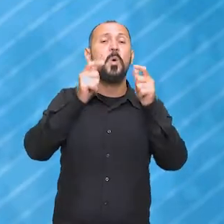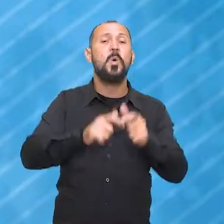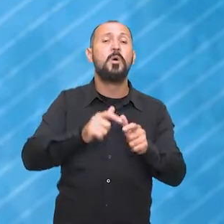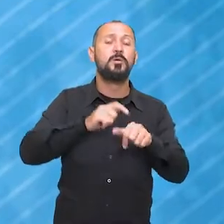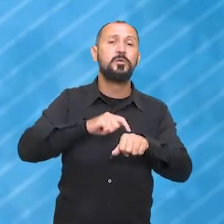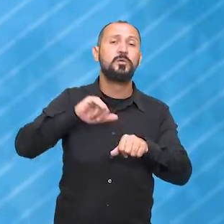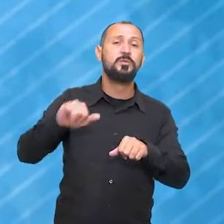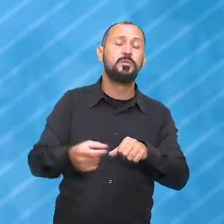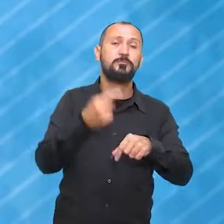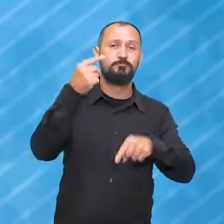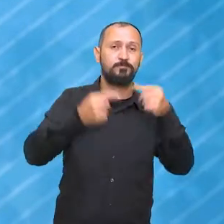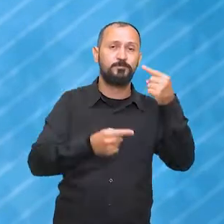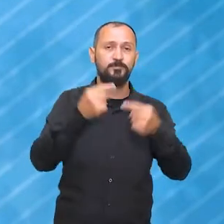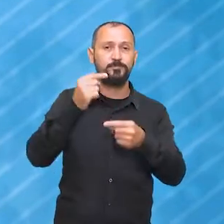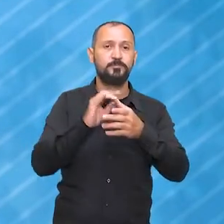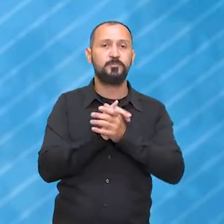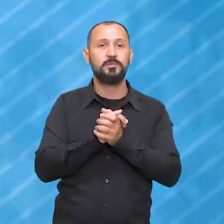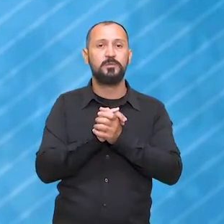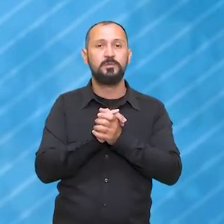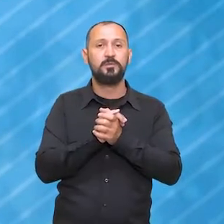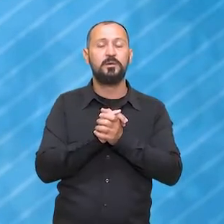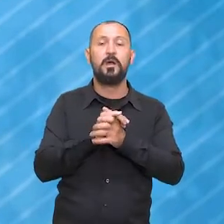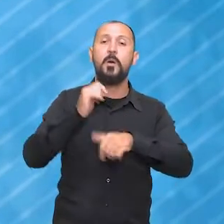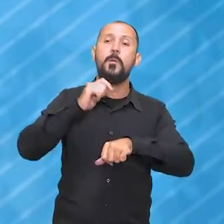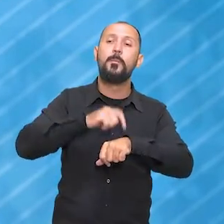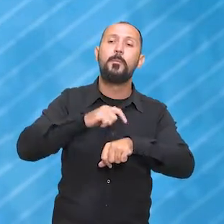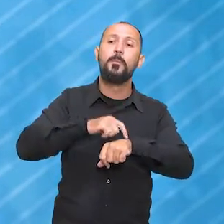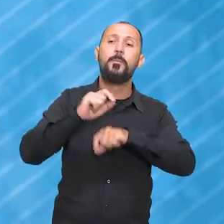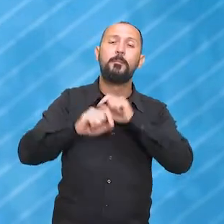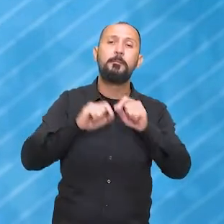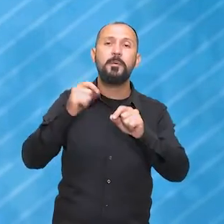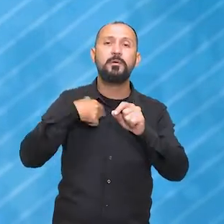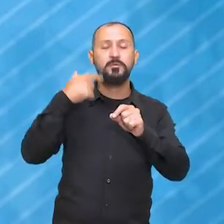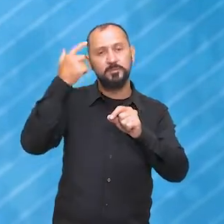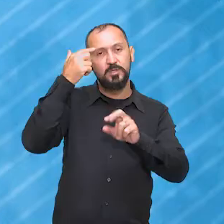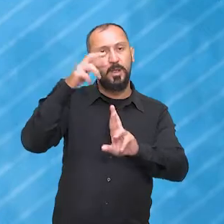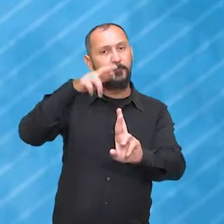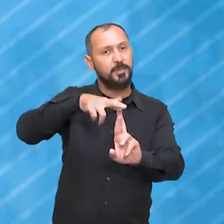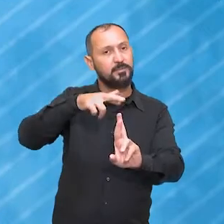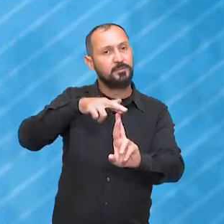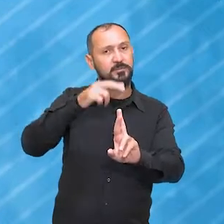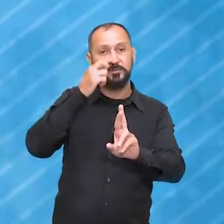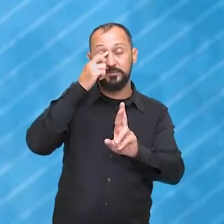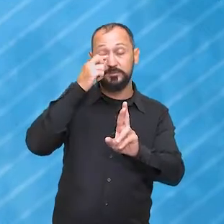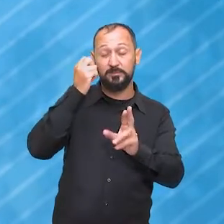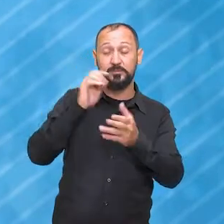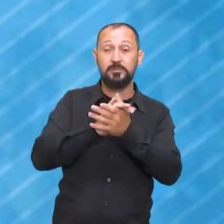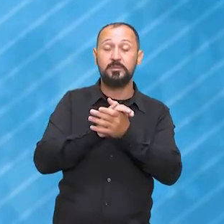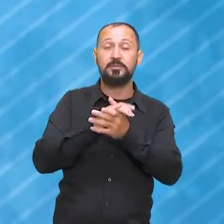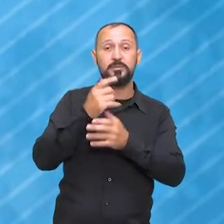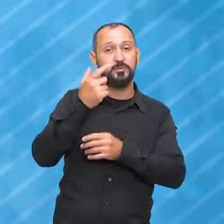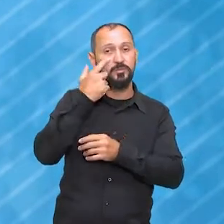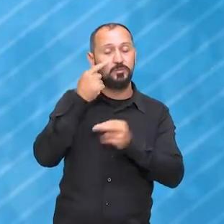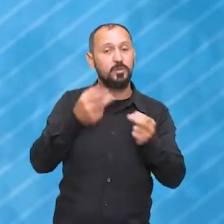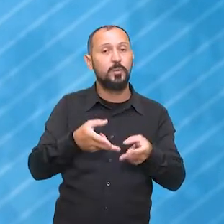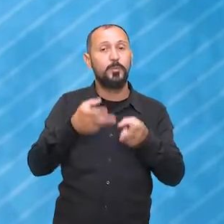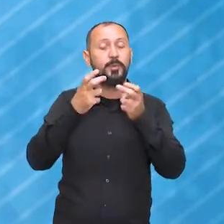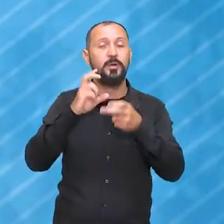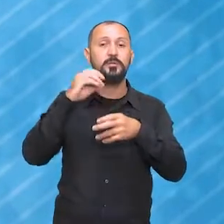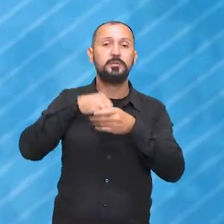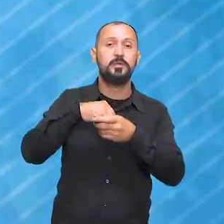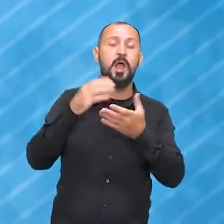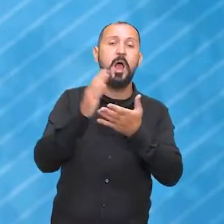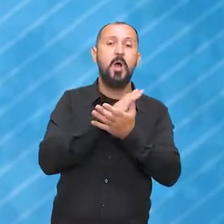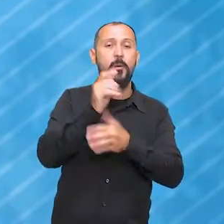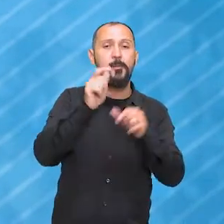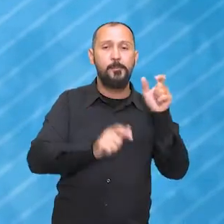espaço, a gente não está disputando, não é por aí. Né? É uma questão de representatividade mesmo, da gente se ver